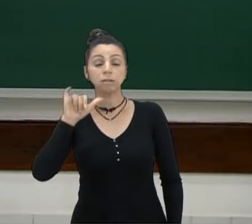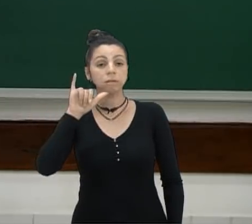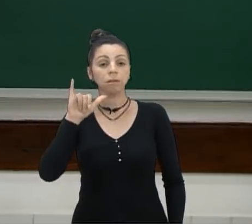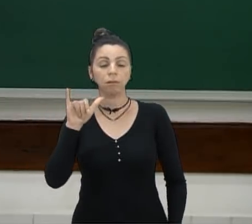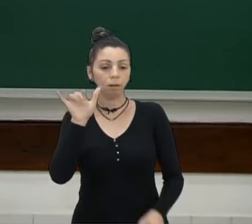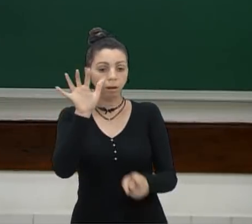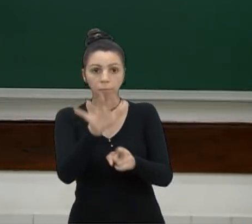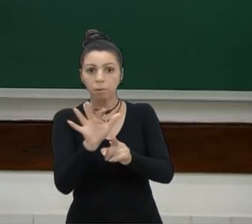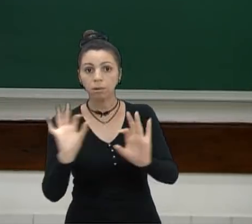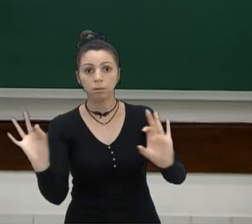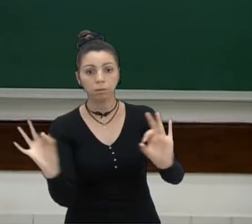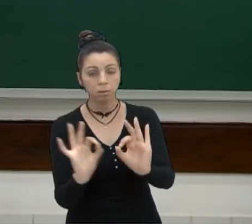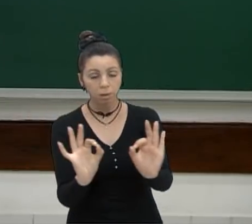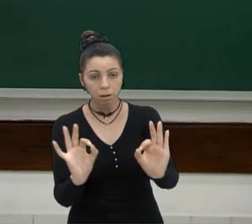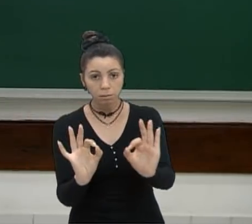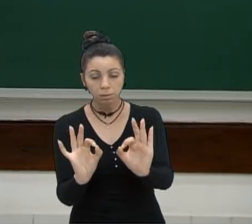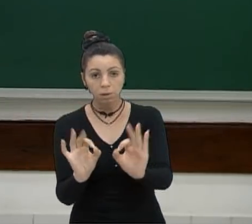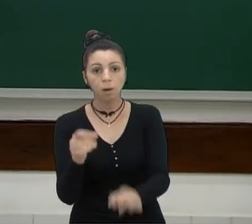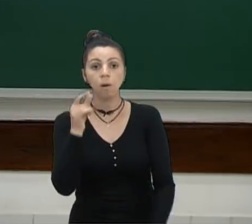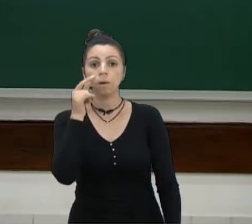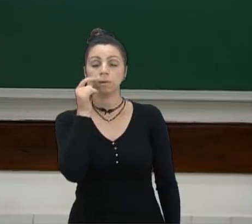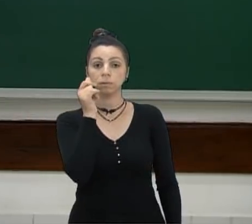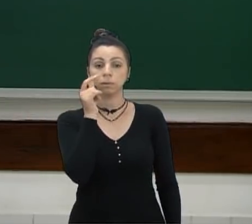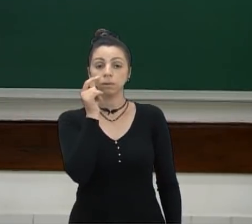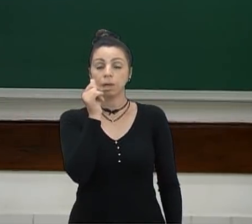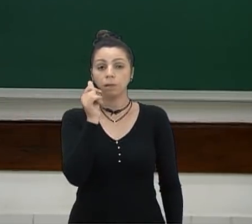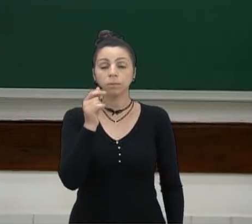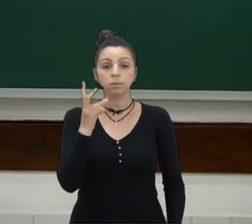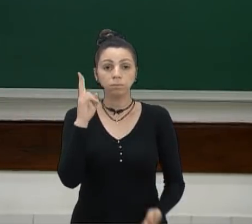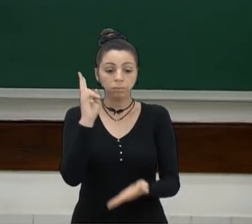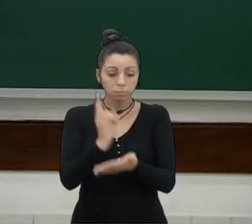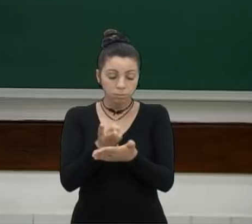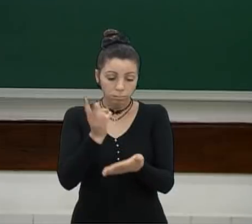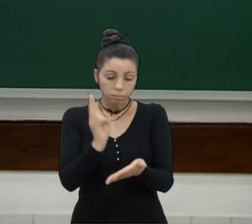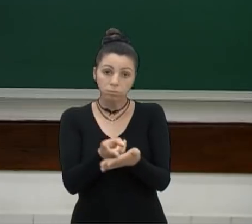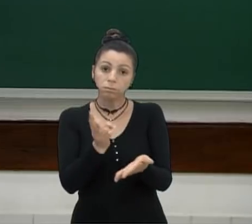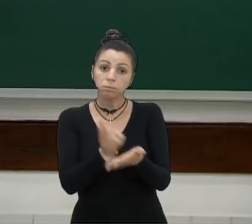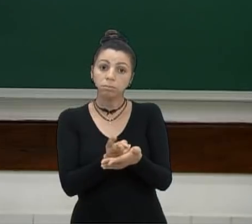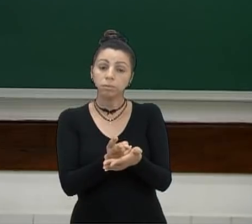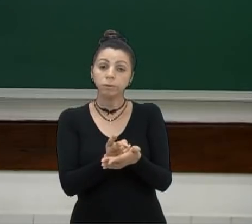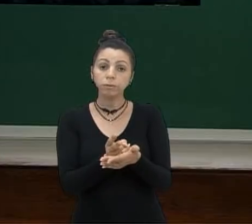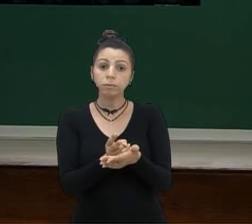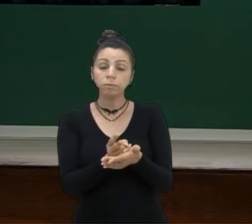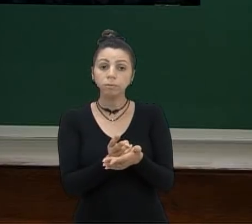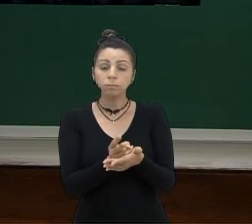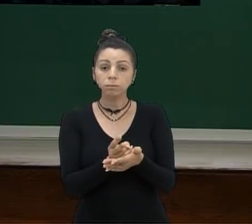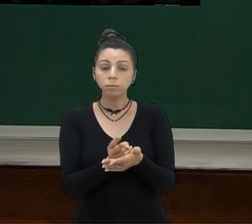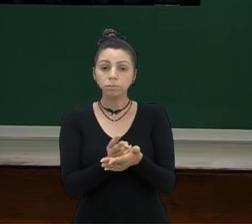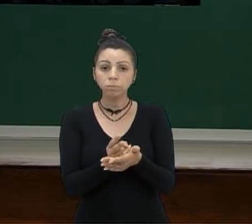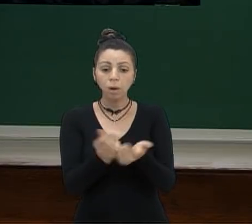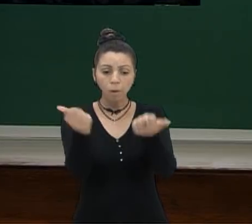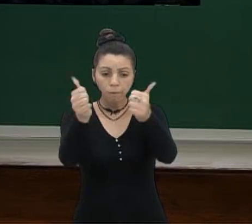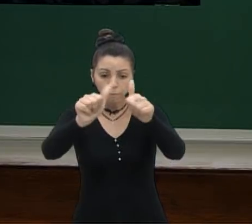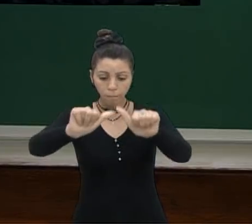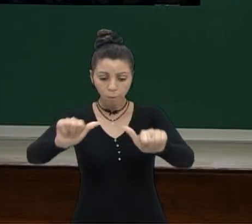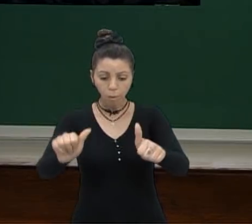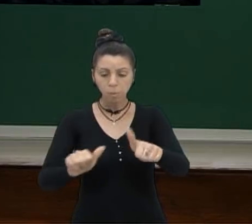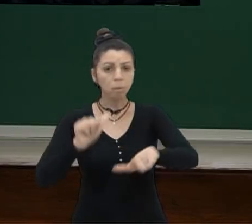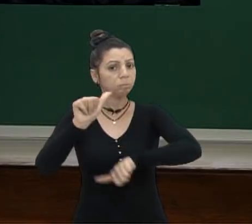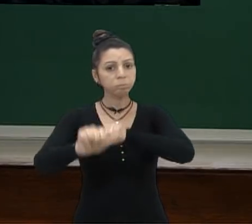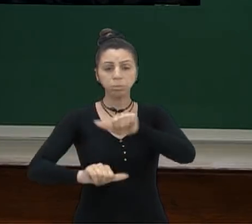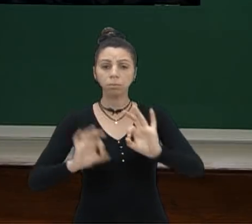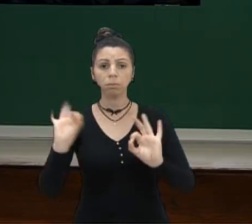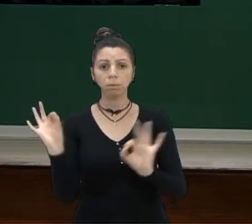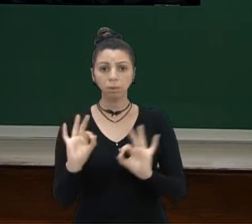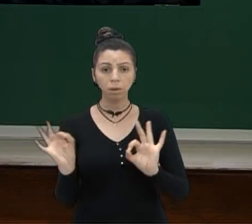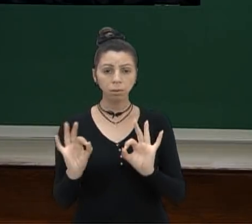alguém não mexer nele, esse lápis vai ter a sua forma constante, ou seja, a mesma forma, não vai mudar. E